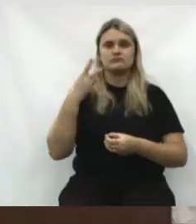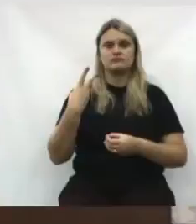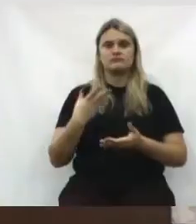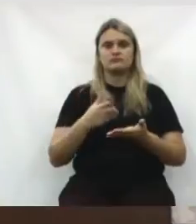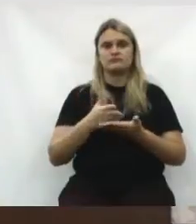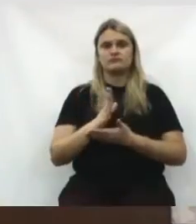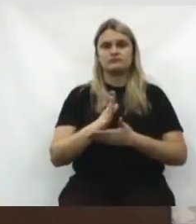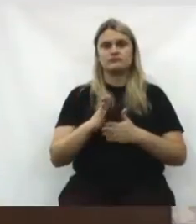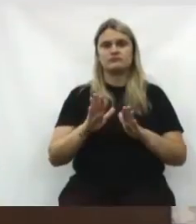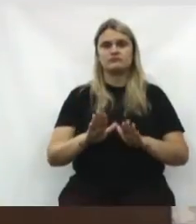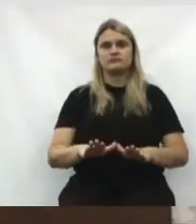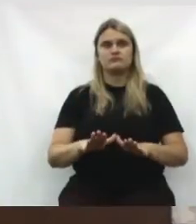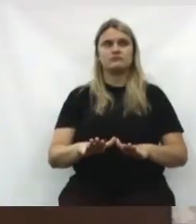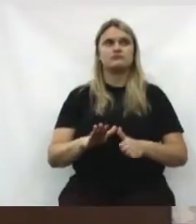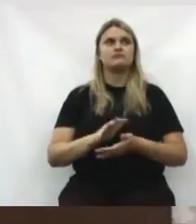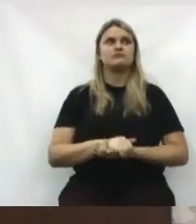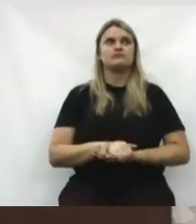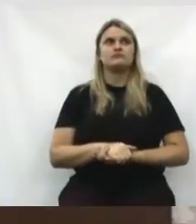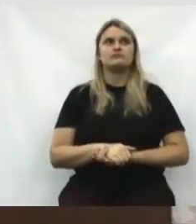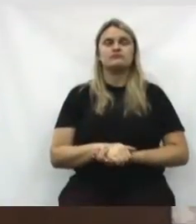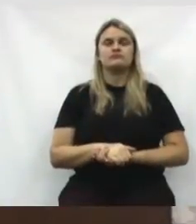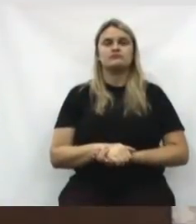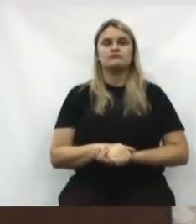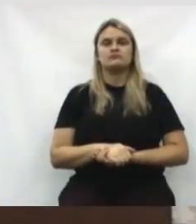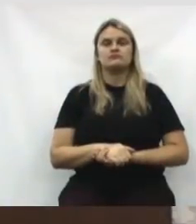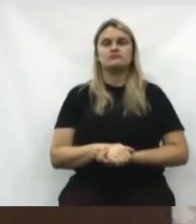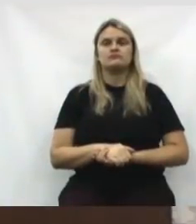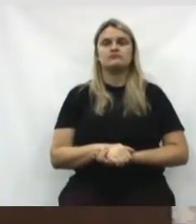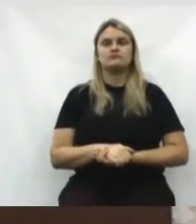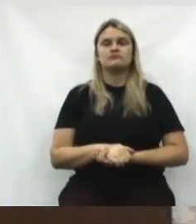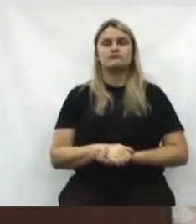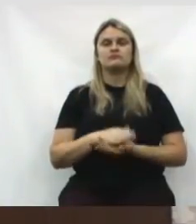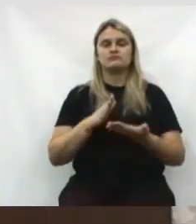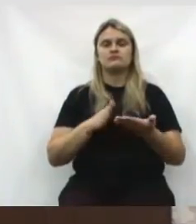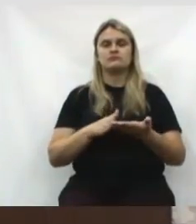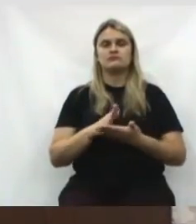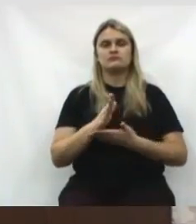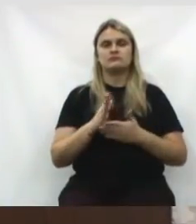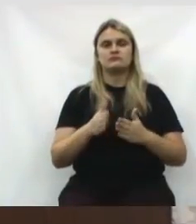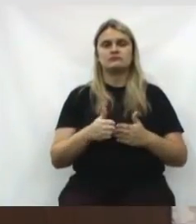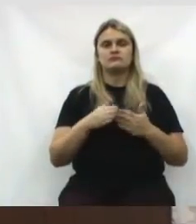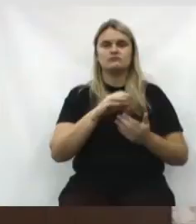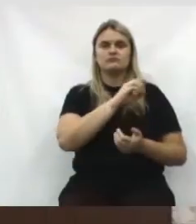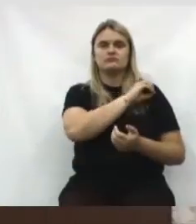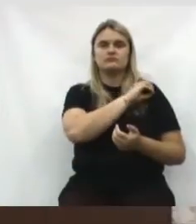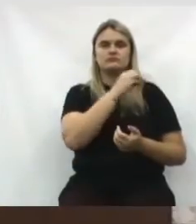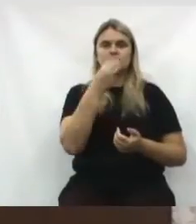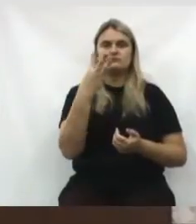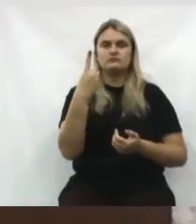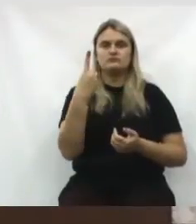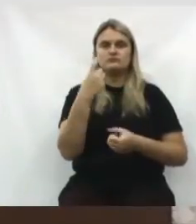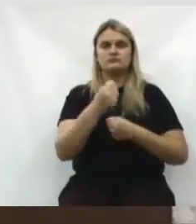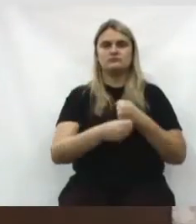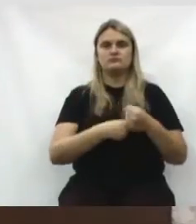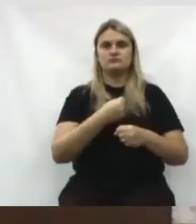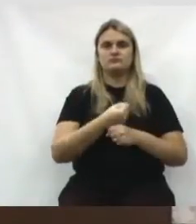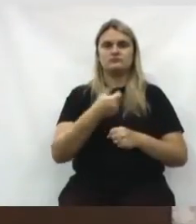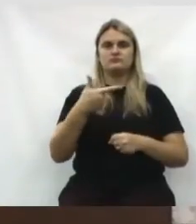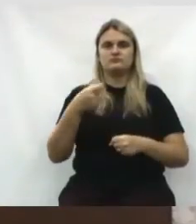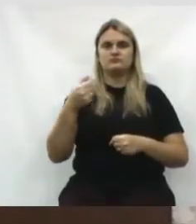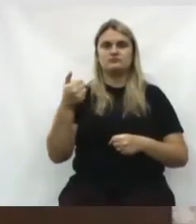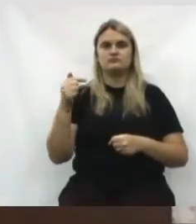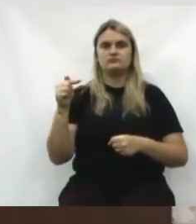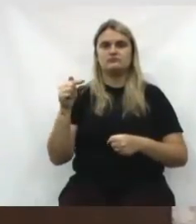em votação, senhores vereadores que aprovam, permaneçam como estão. Aprovado o requerimento número